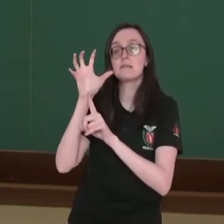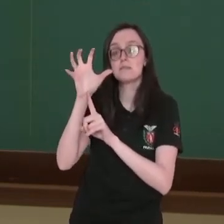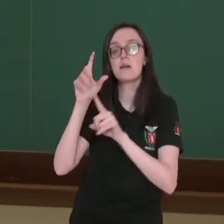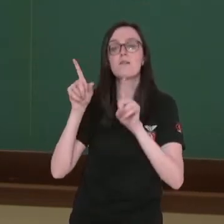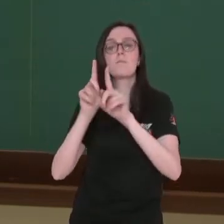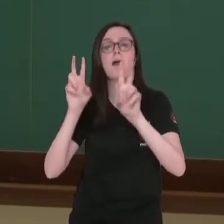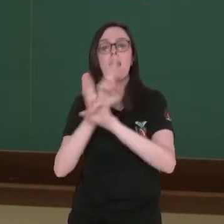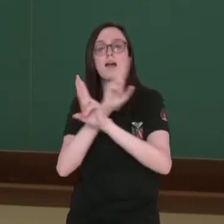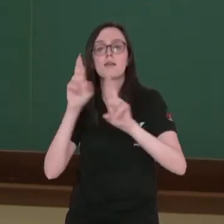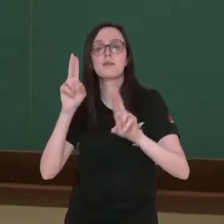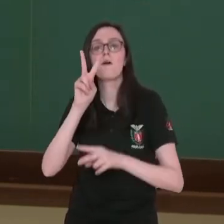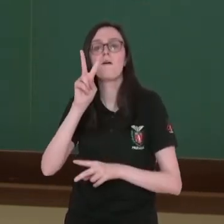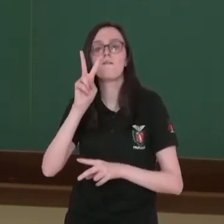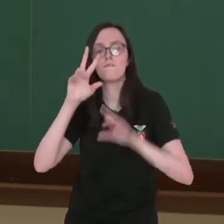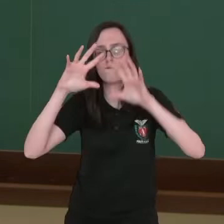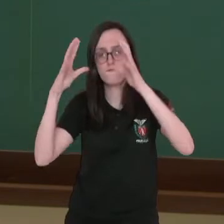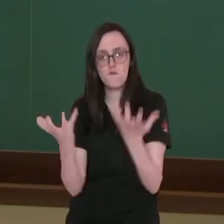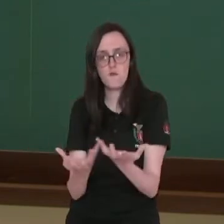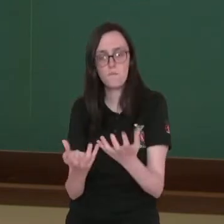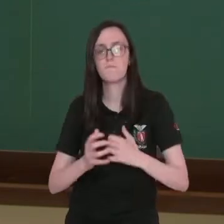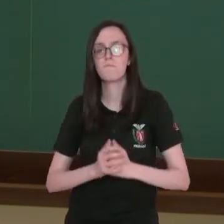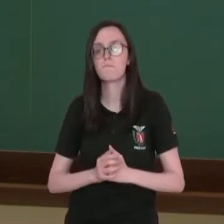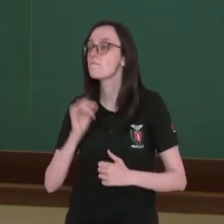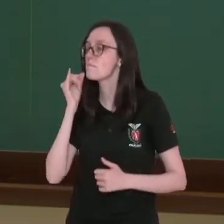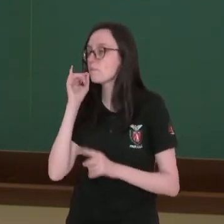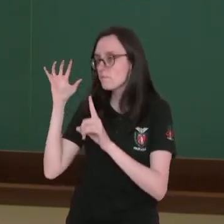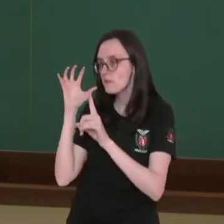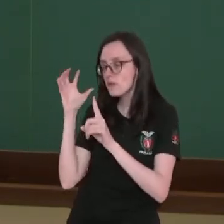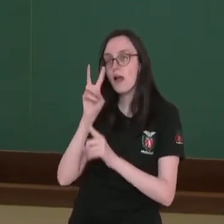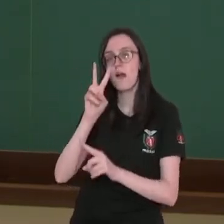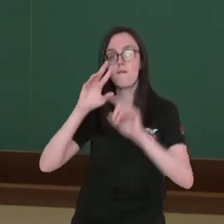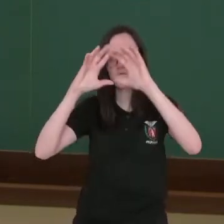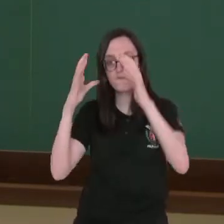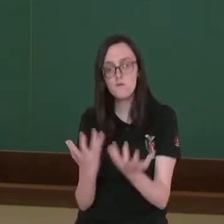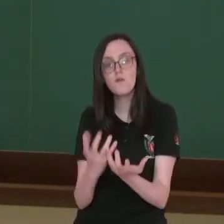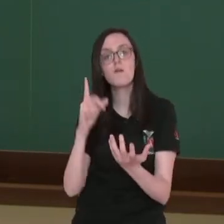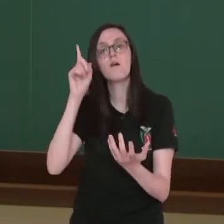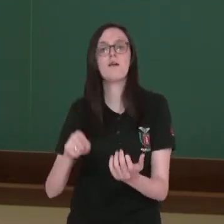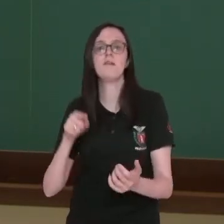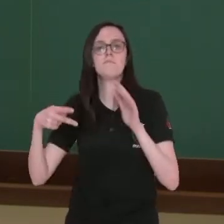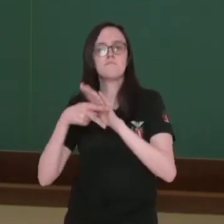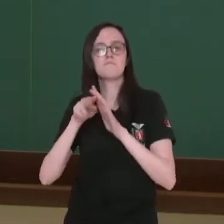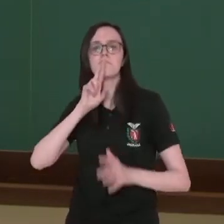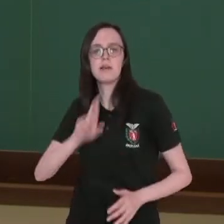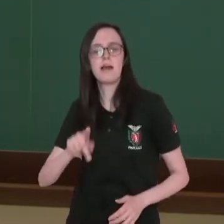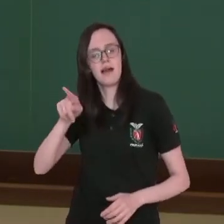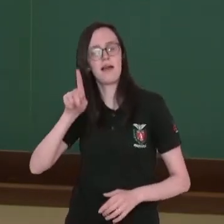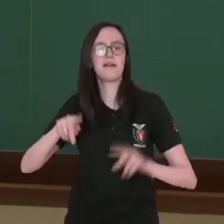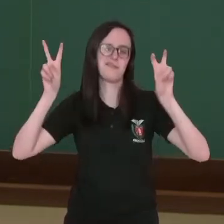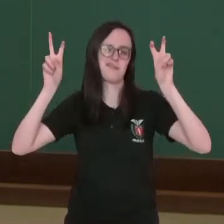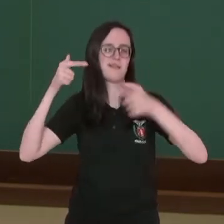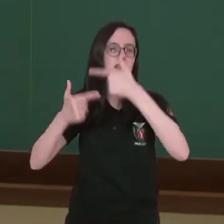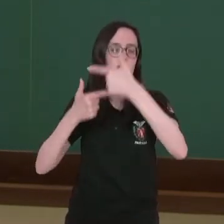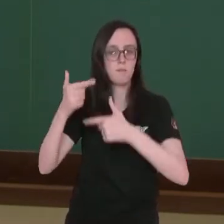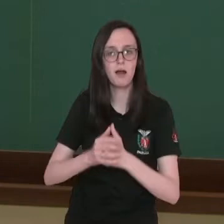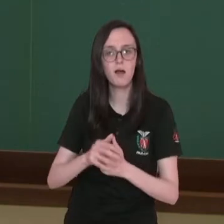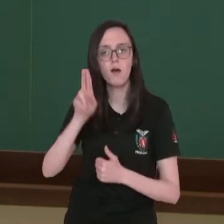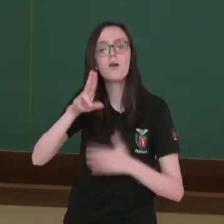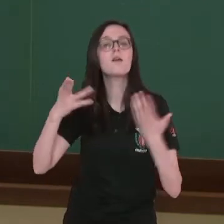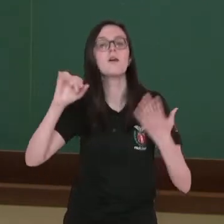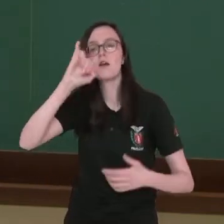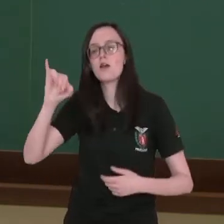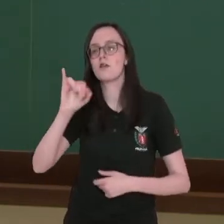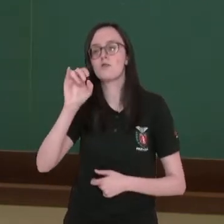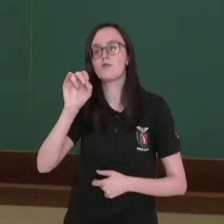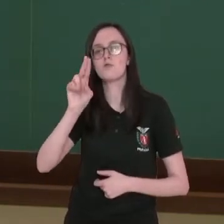do volume. Pessoal, você pega a pressão vezes a variação do volume, você tem o valor do trabalho. Vale destacar que a unidade de medida de trabalho é o joule,